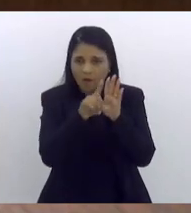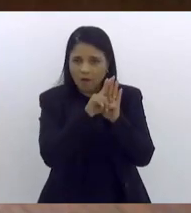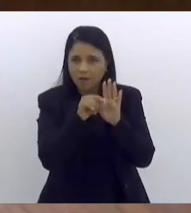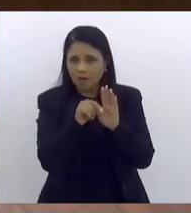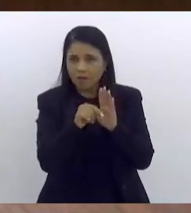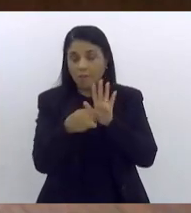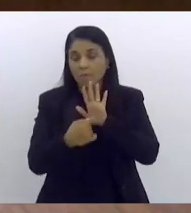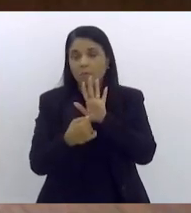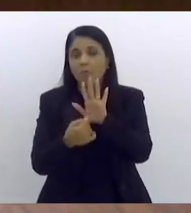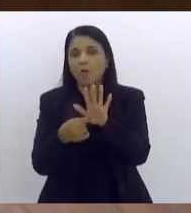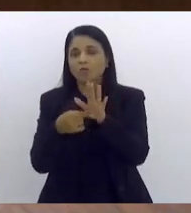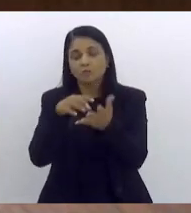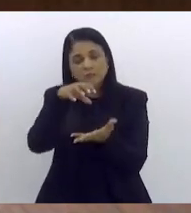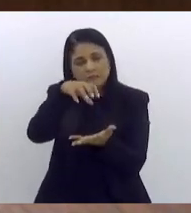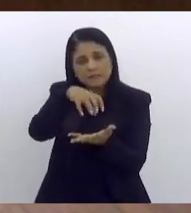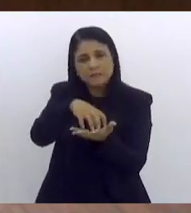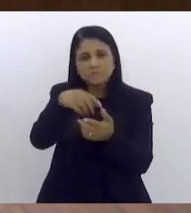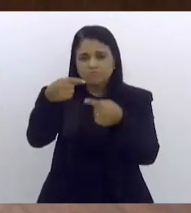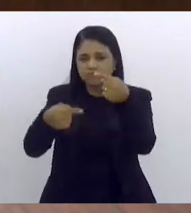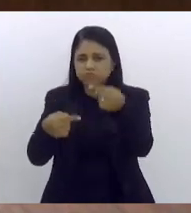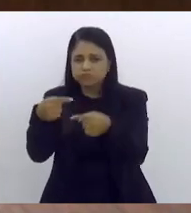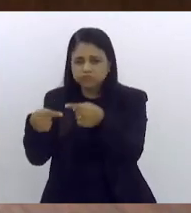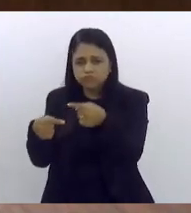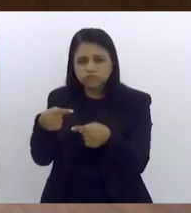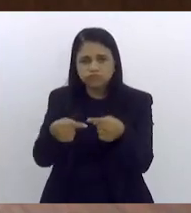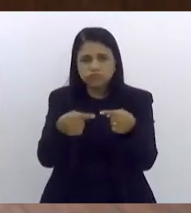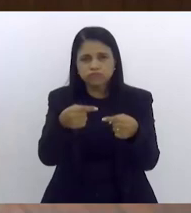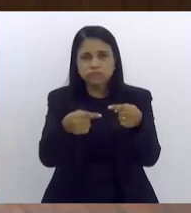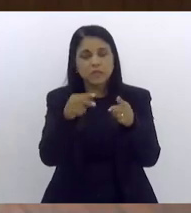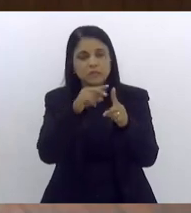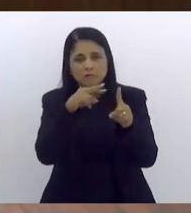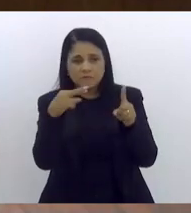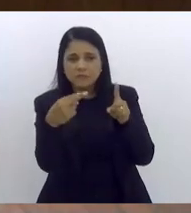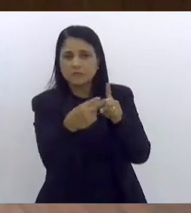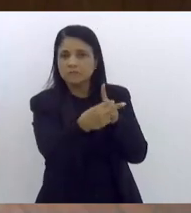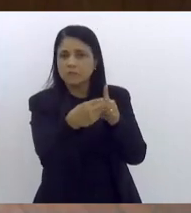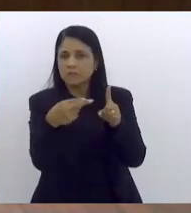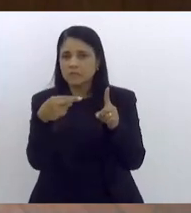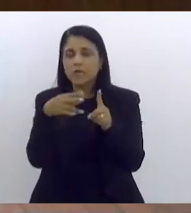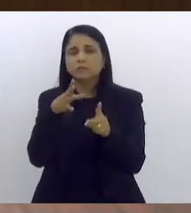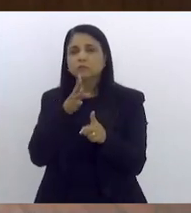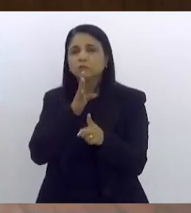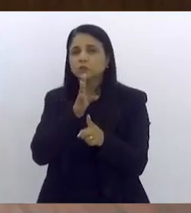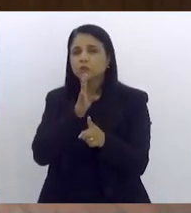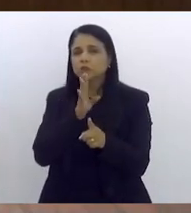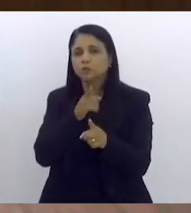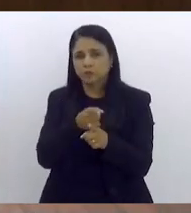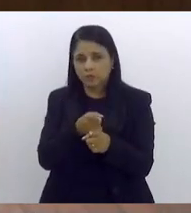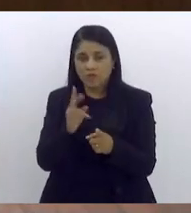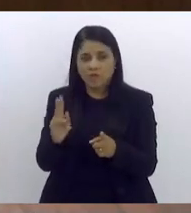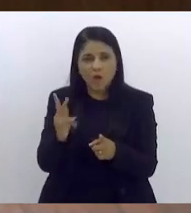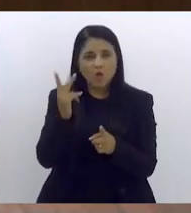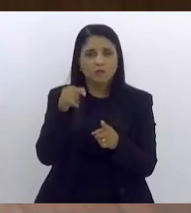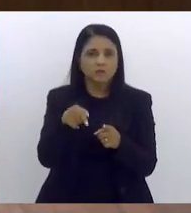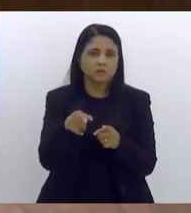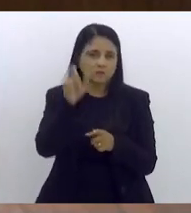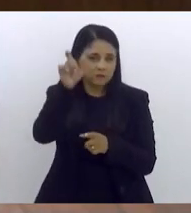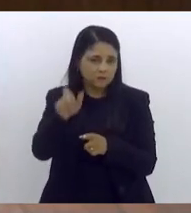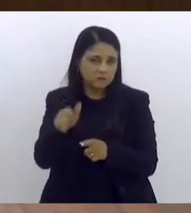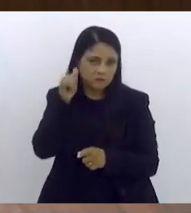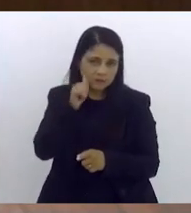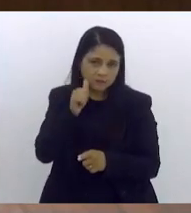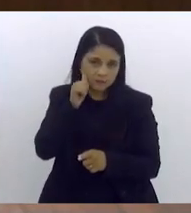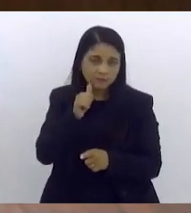do centro do debate, da discussão, da visibilidade, do reconhecimento das trabalhadoras